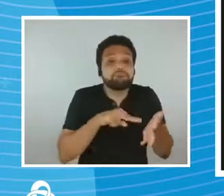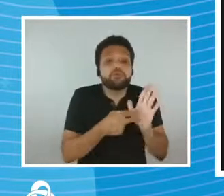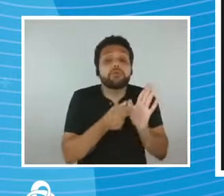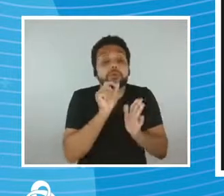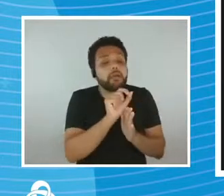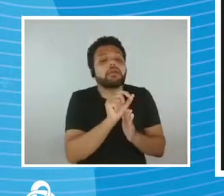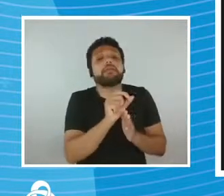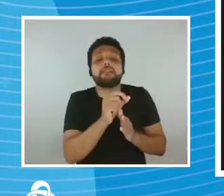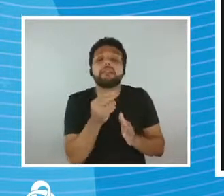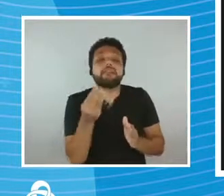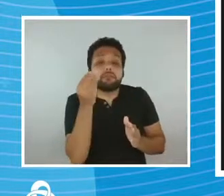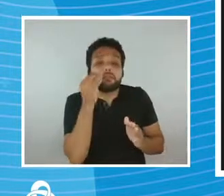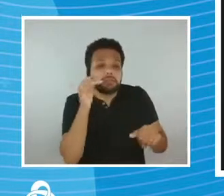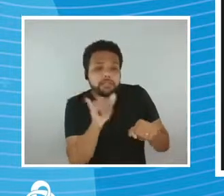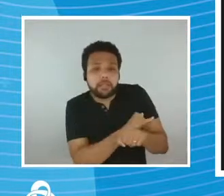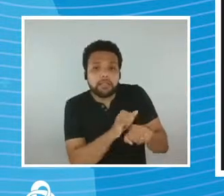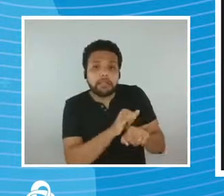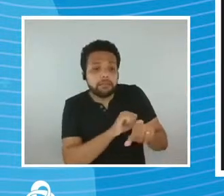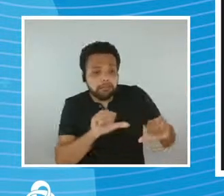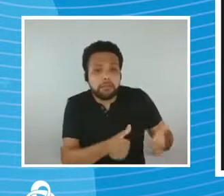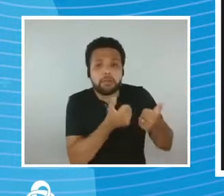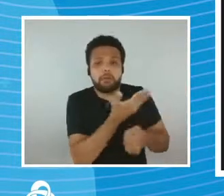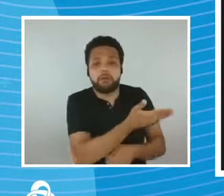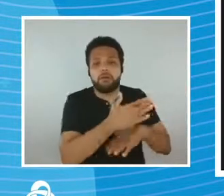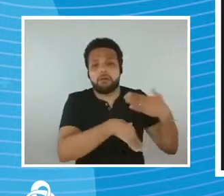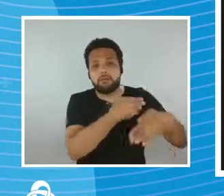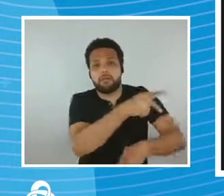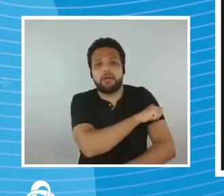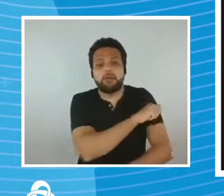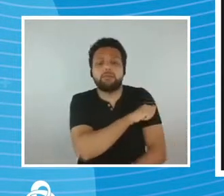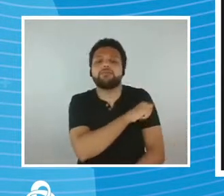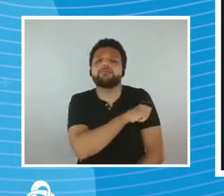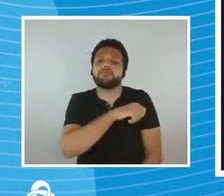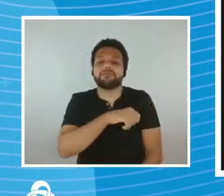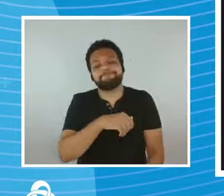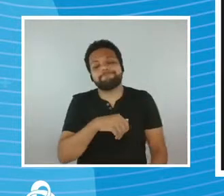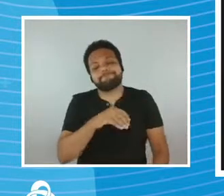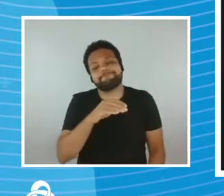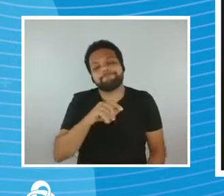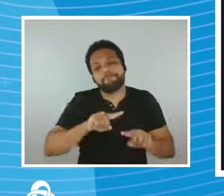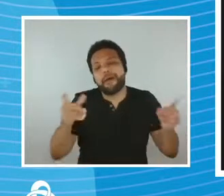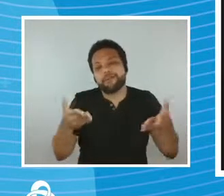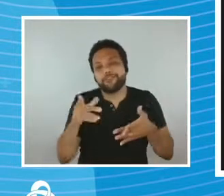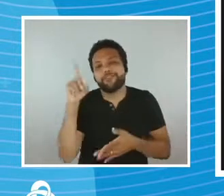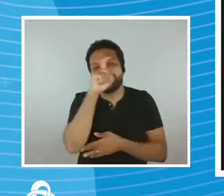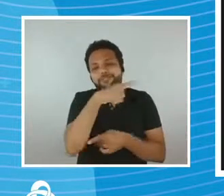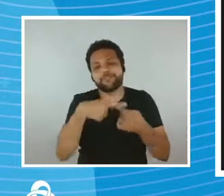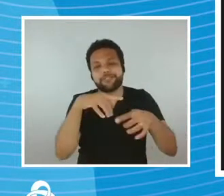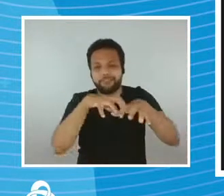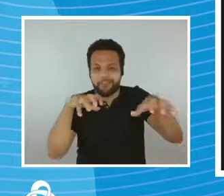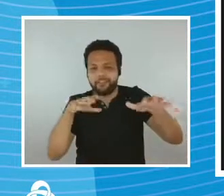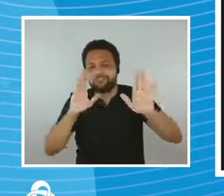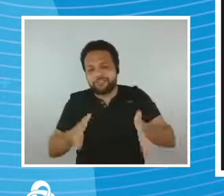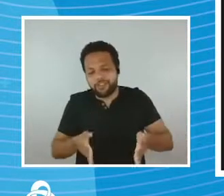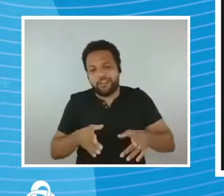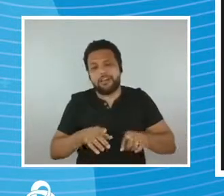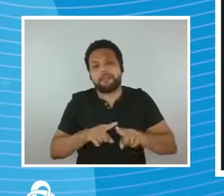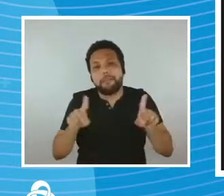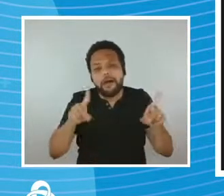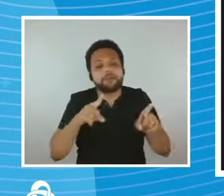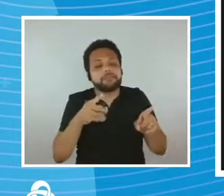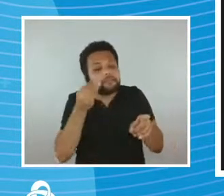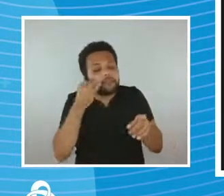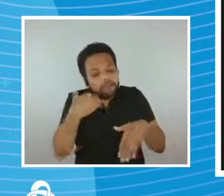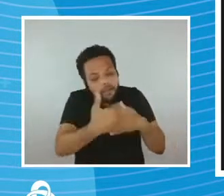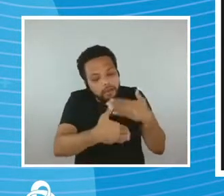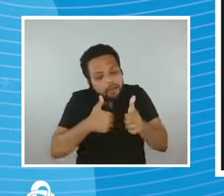especialmente em um contexto como esse que a gente vivencia, de ensino remoto, de dificuldades de interação pessoa a pessoa, como já foi colocado. Deixa eu passar aqui um